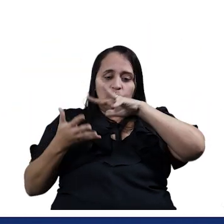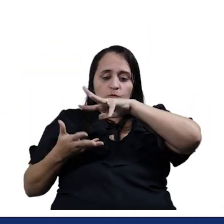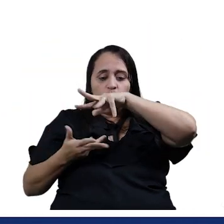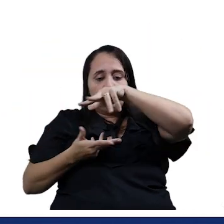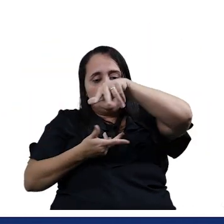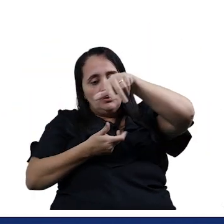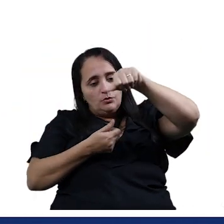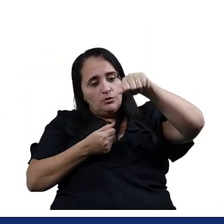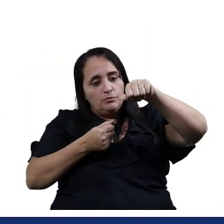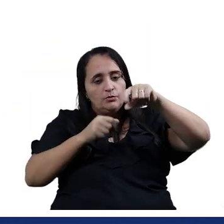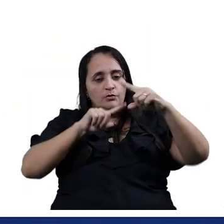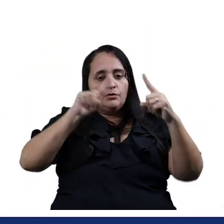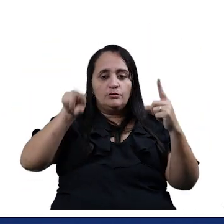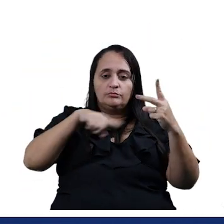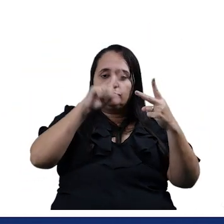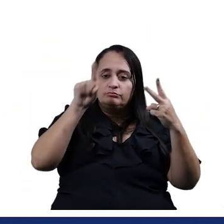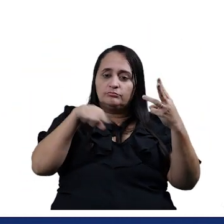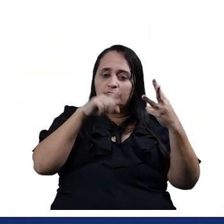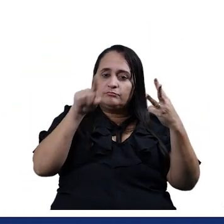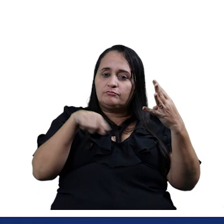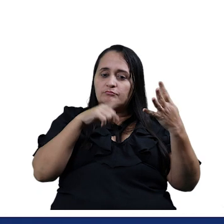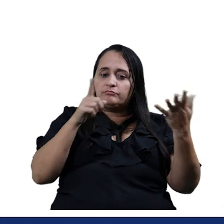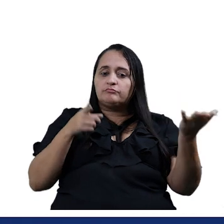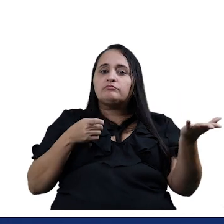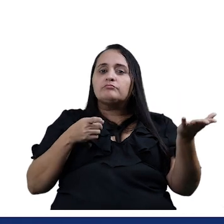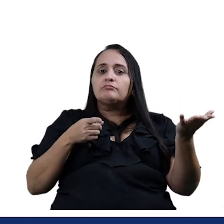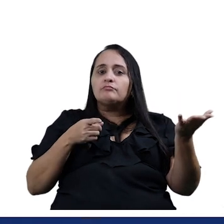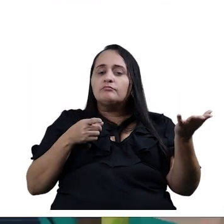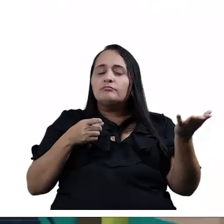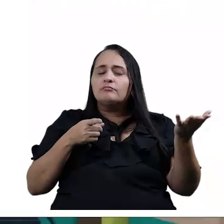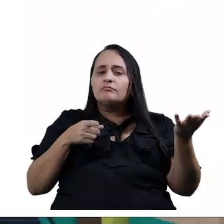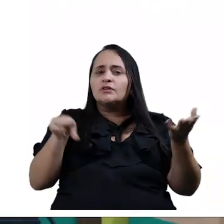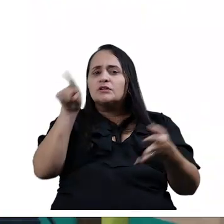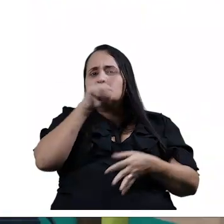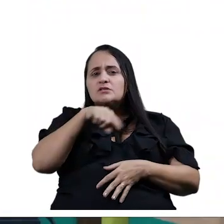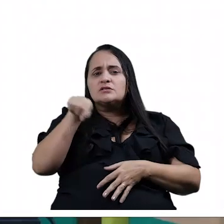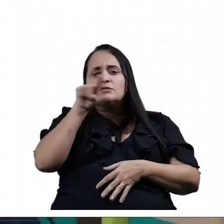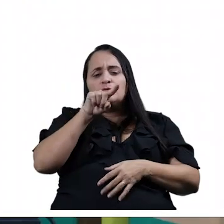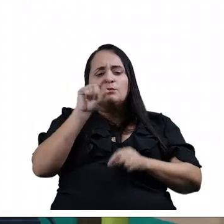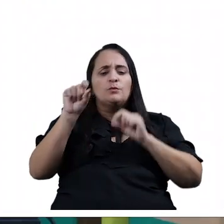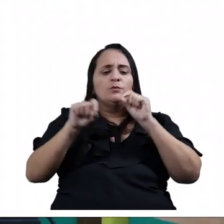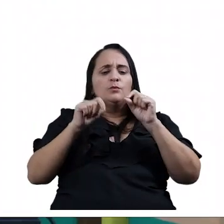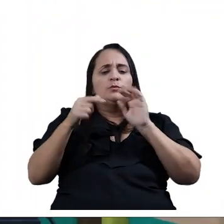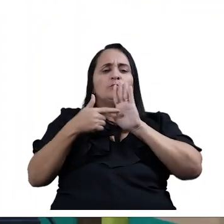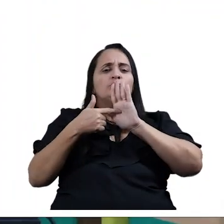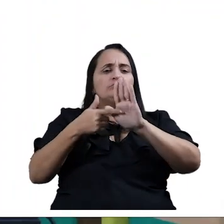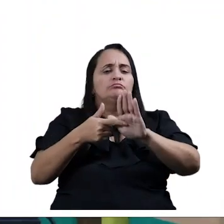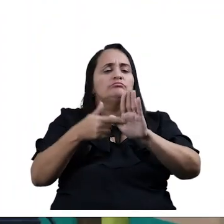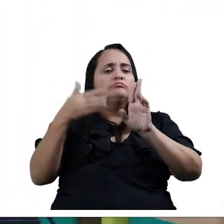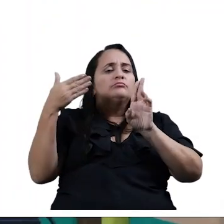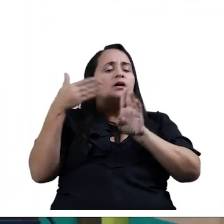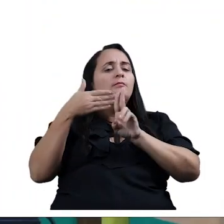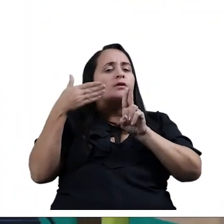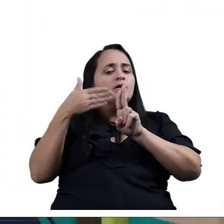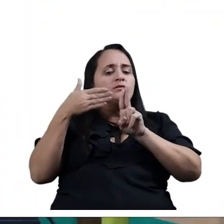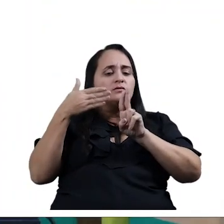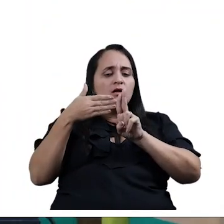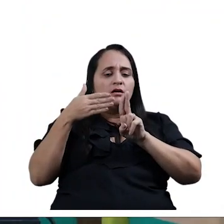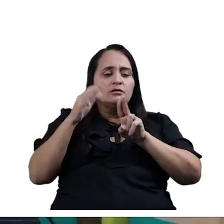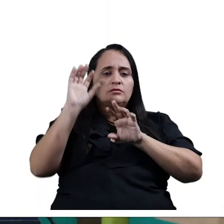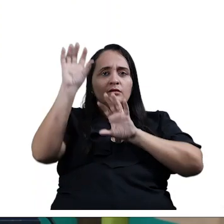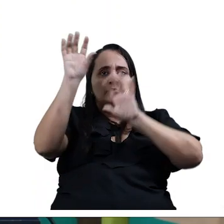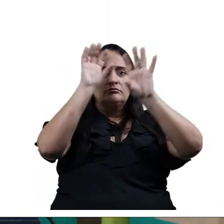qual desse símbolo aqui, o que é que representa as nações. Mas eu sei o que é tudo isso aí, eu só não sei o que